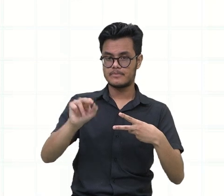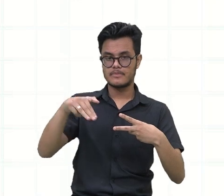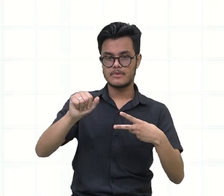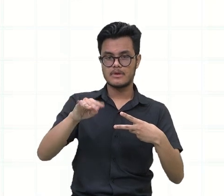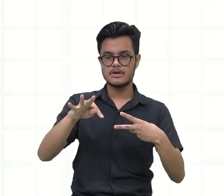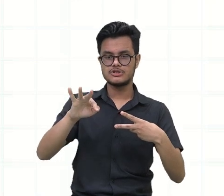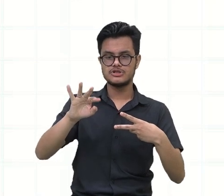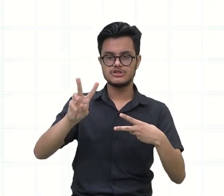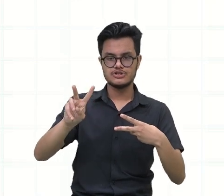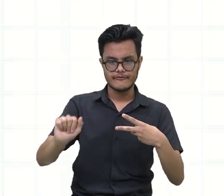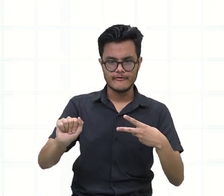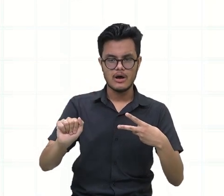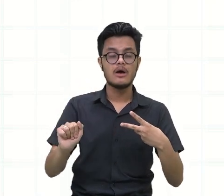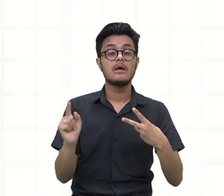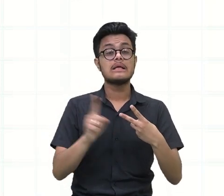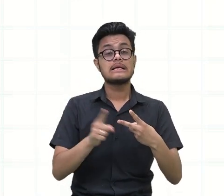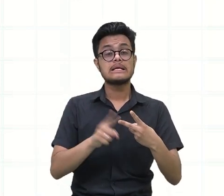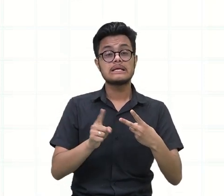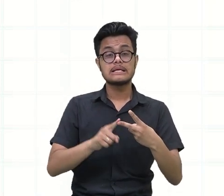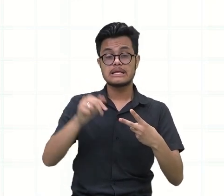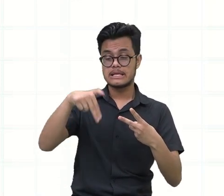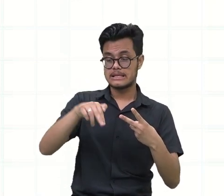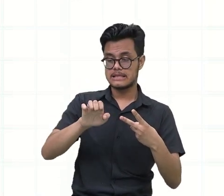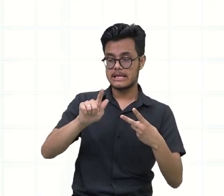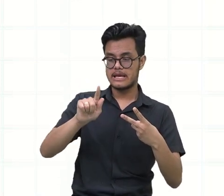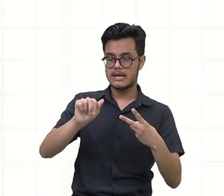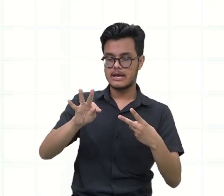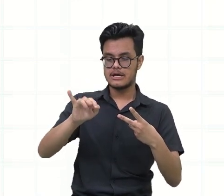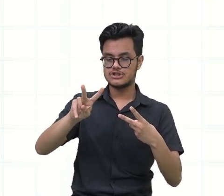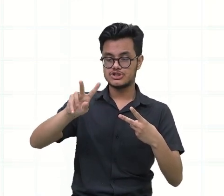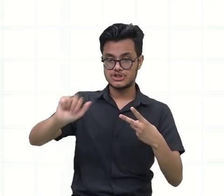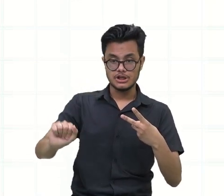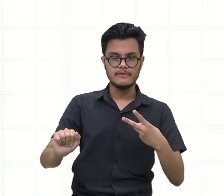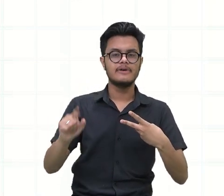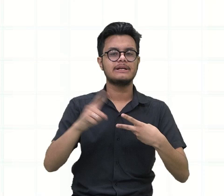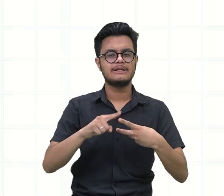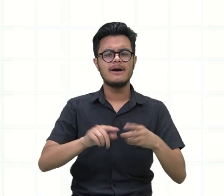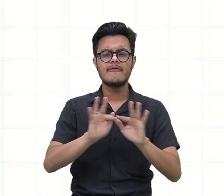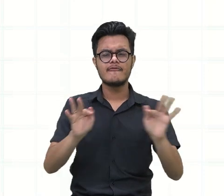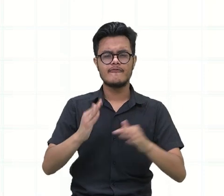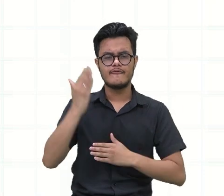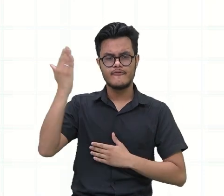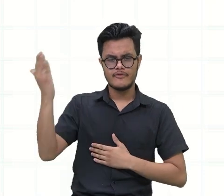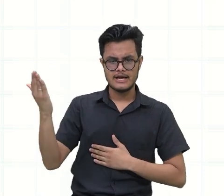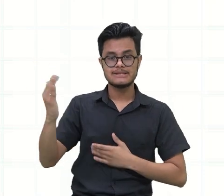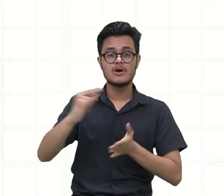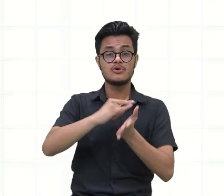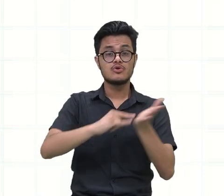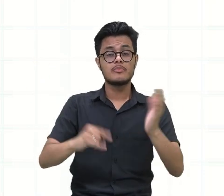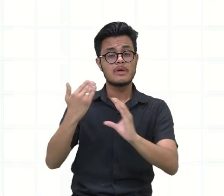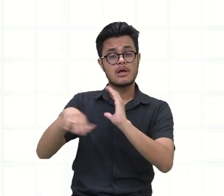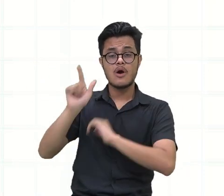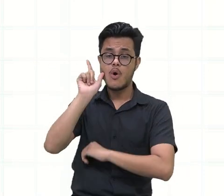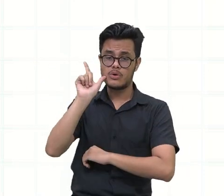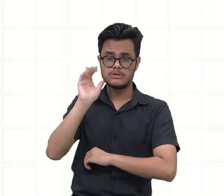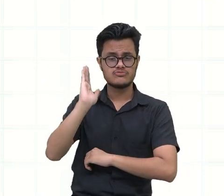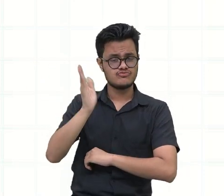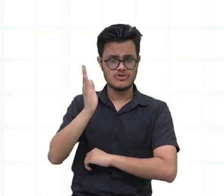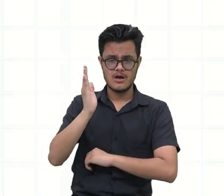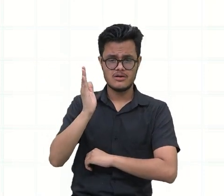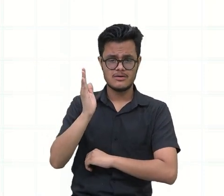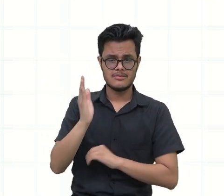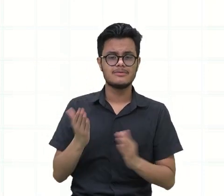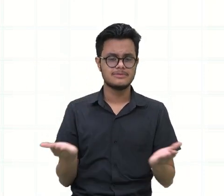aqui está se informando, está se dando a informação, né, de que tal documento